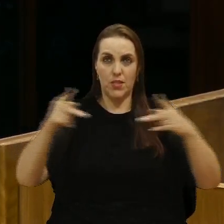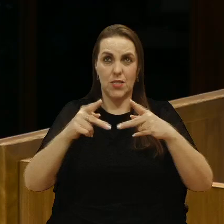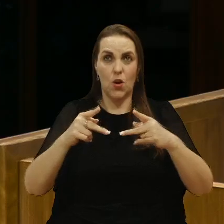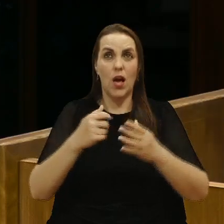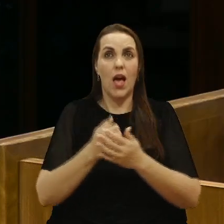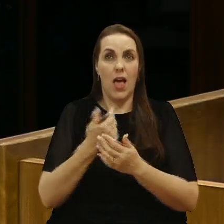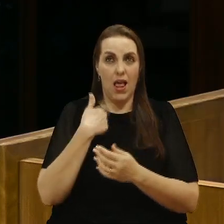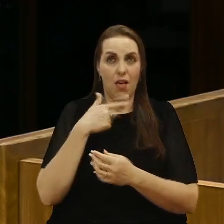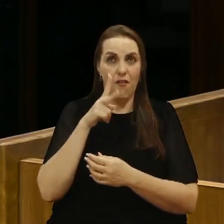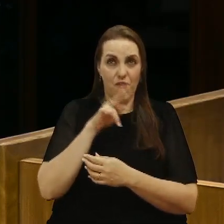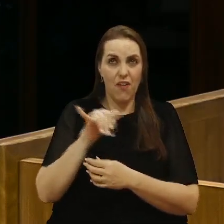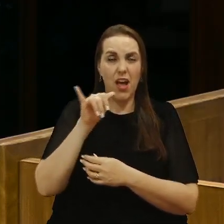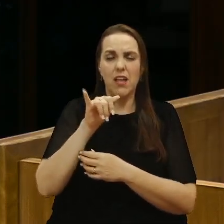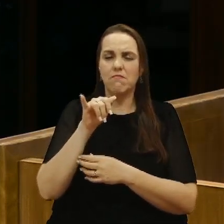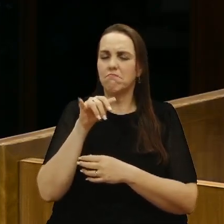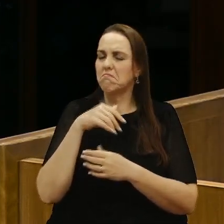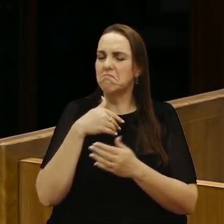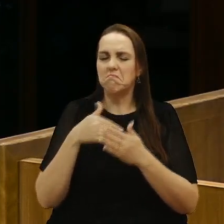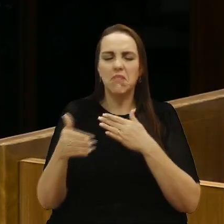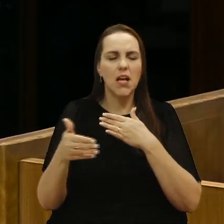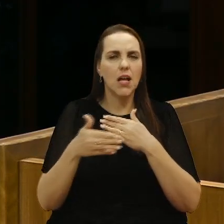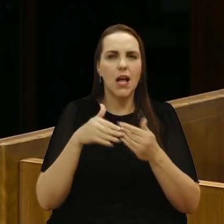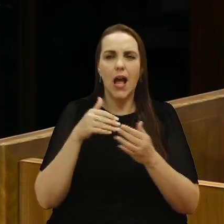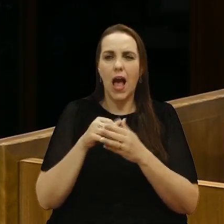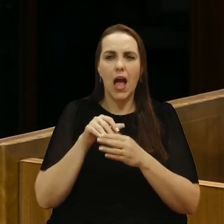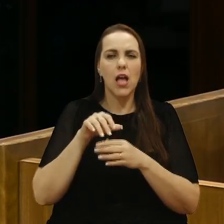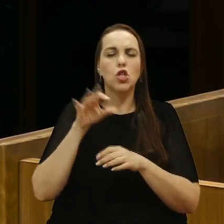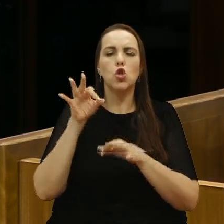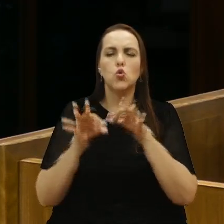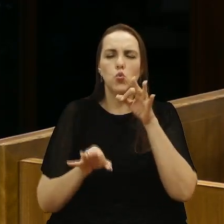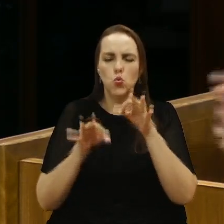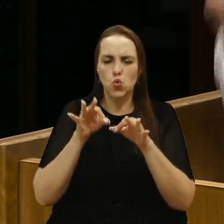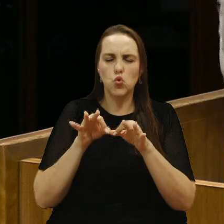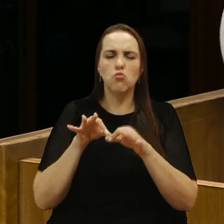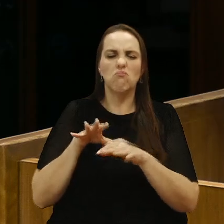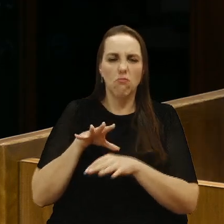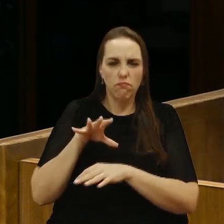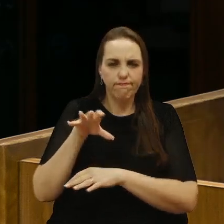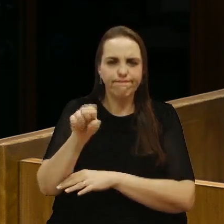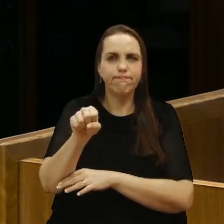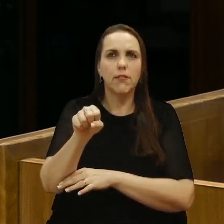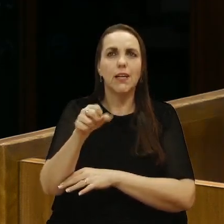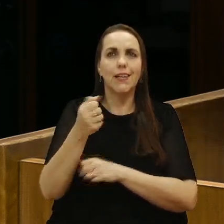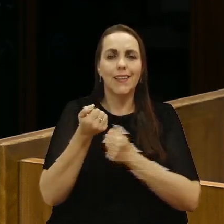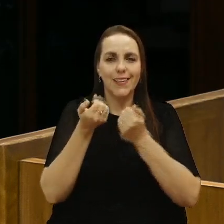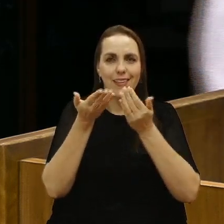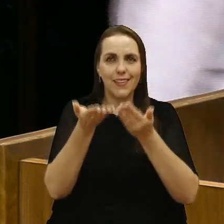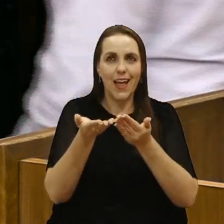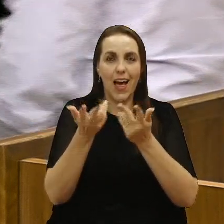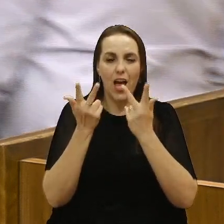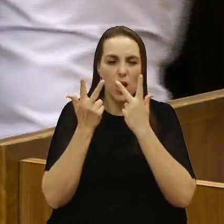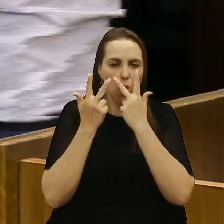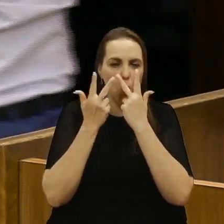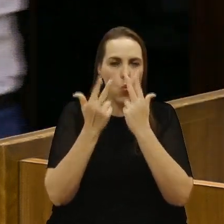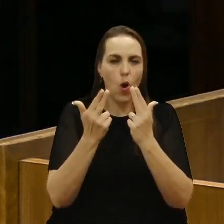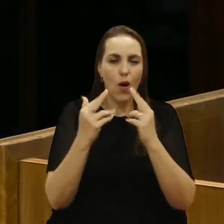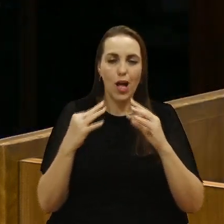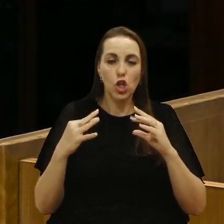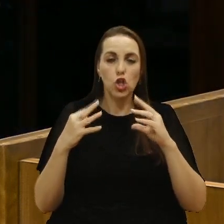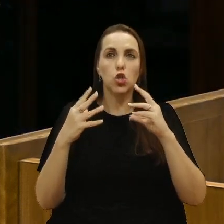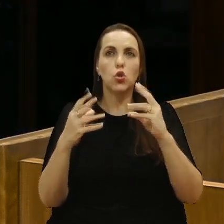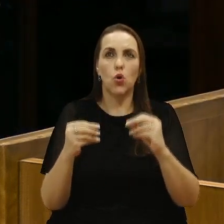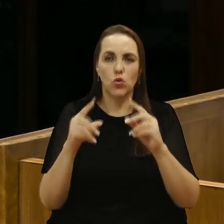buscaria aonde fosse possível na justiça para dar isonomia a todos os